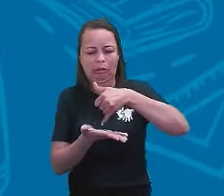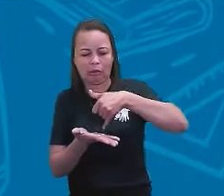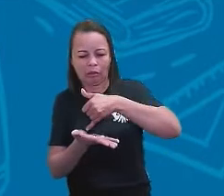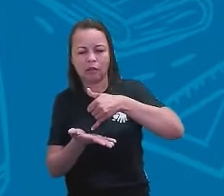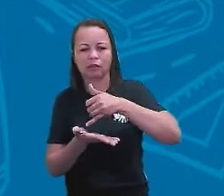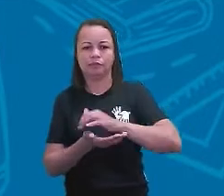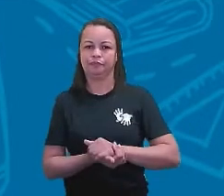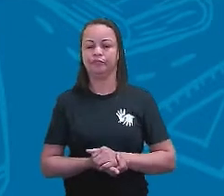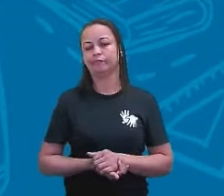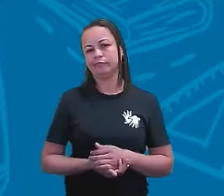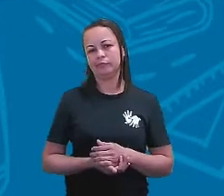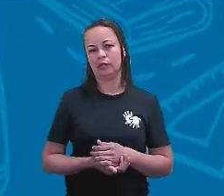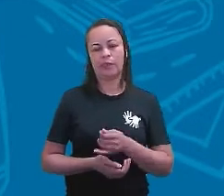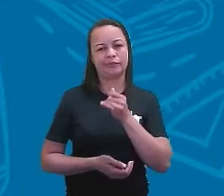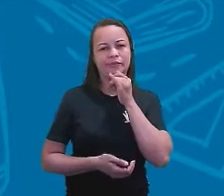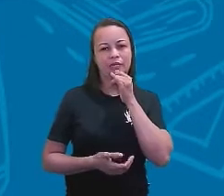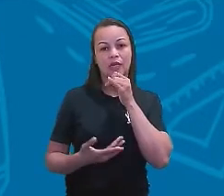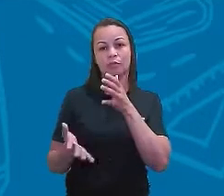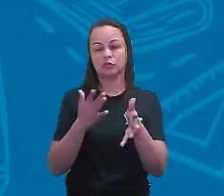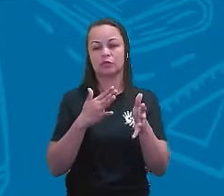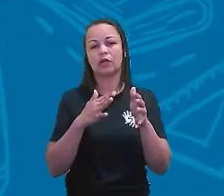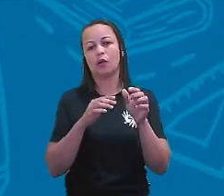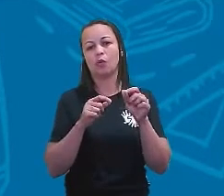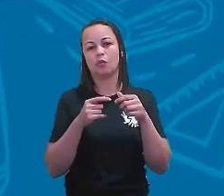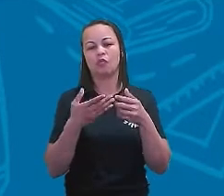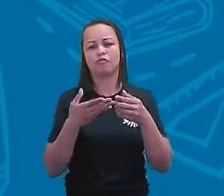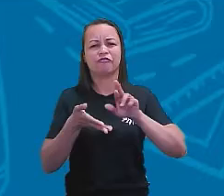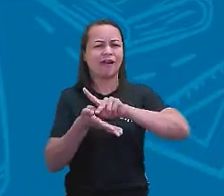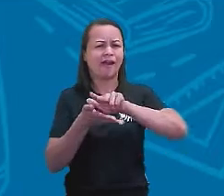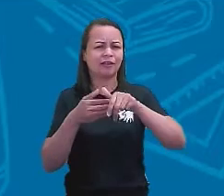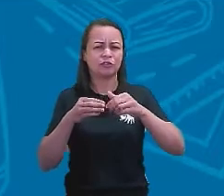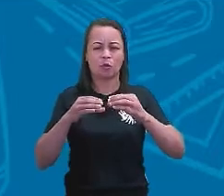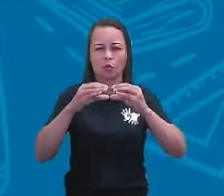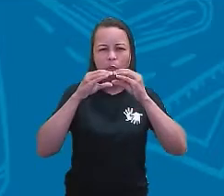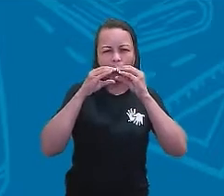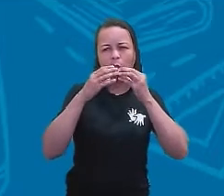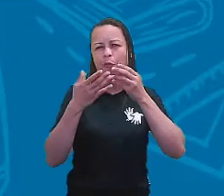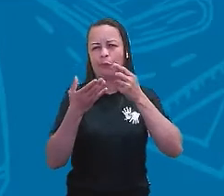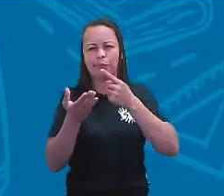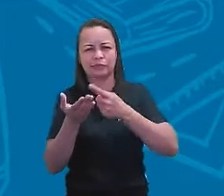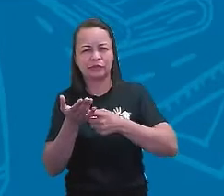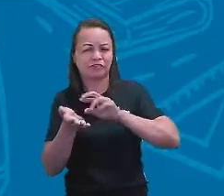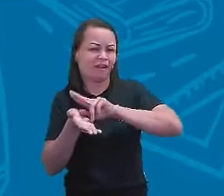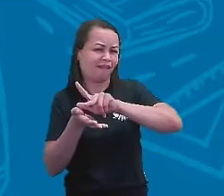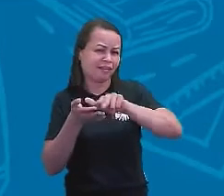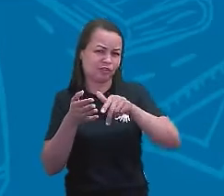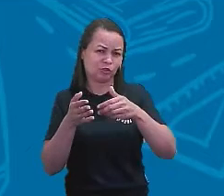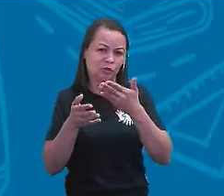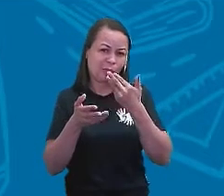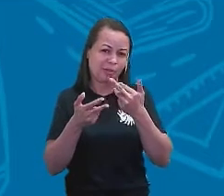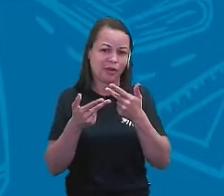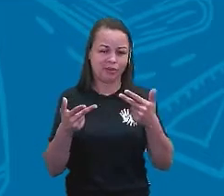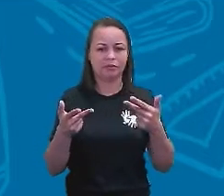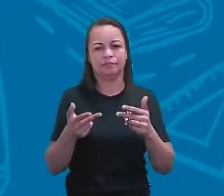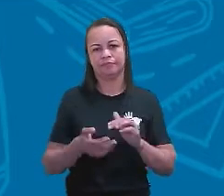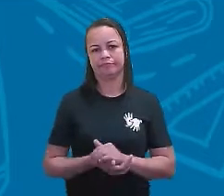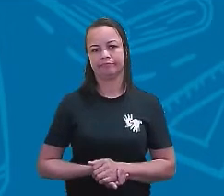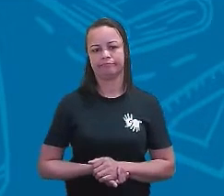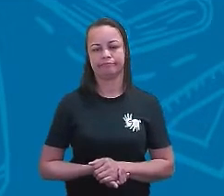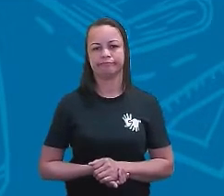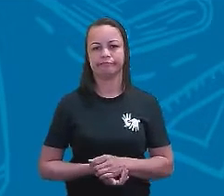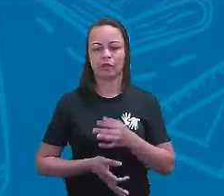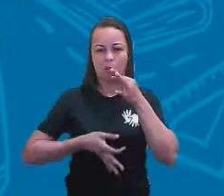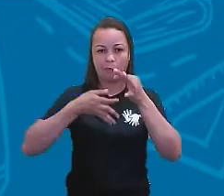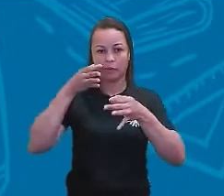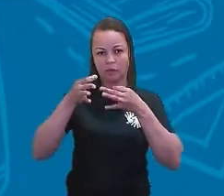os fast foods da vida, né? Mas fica o alerta para que você tenha esse olhar crítico e reflexivo com relação àquilo que você come.